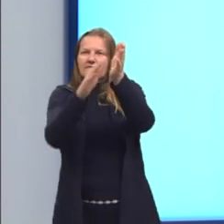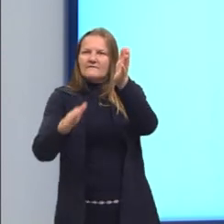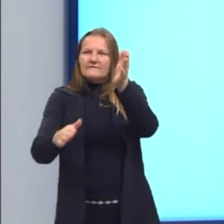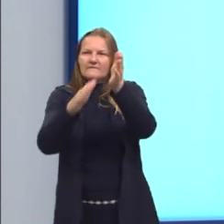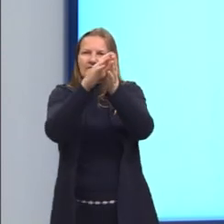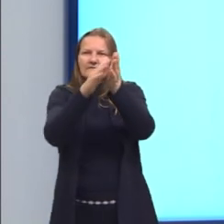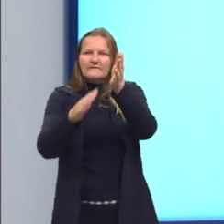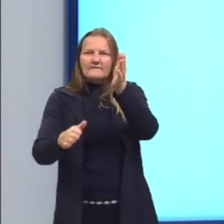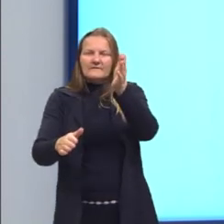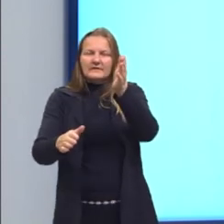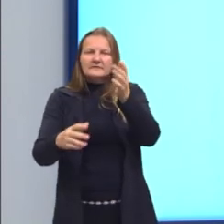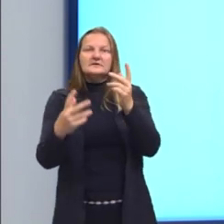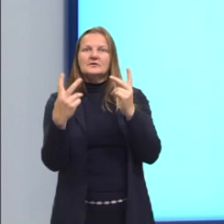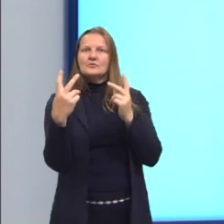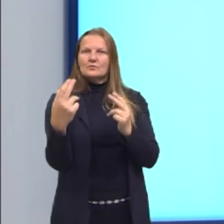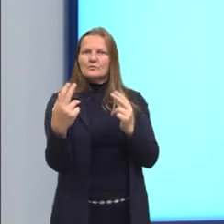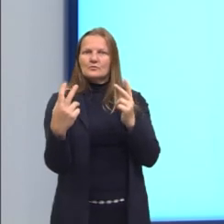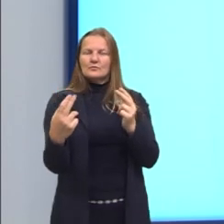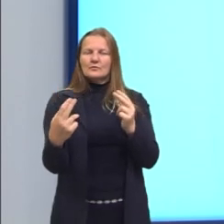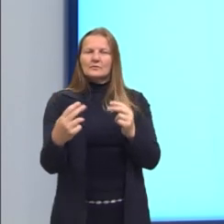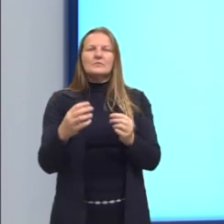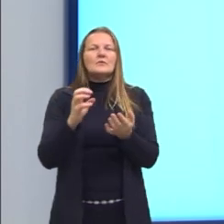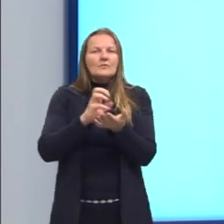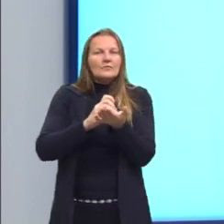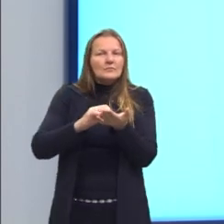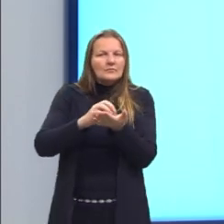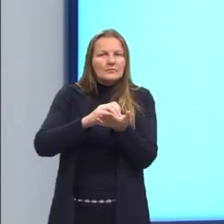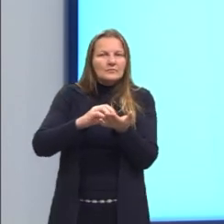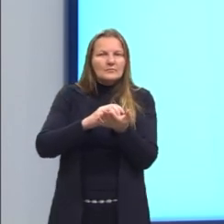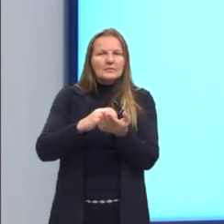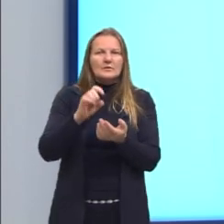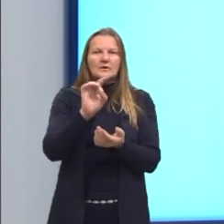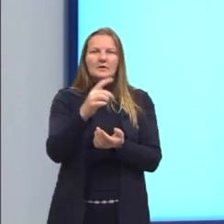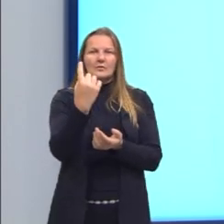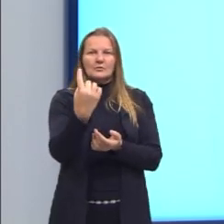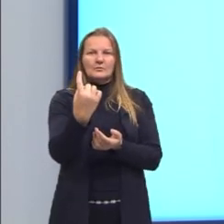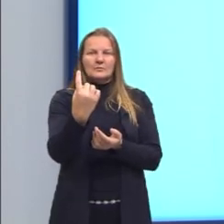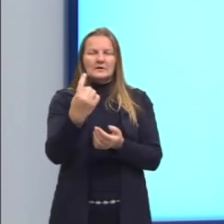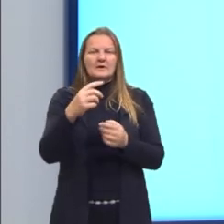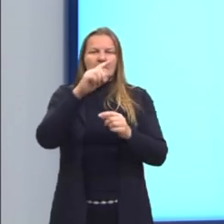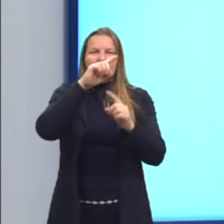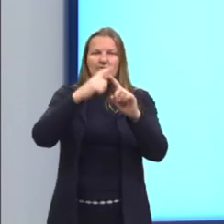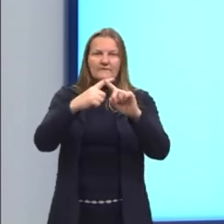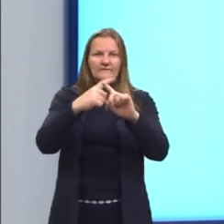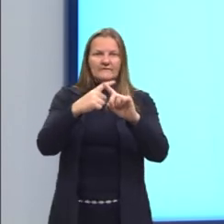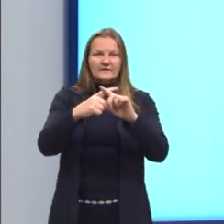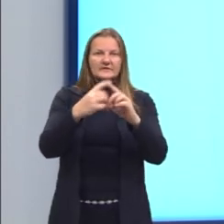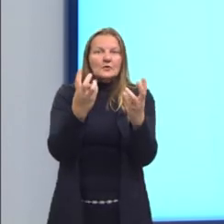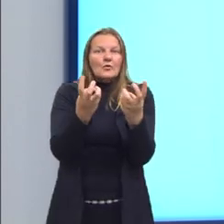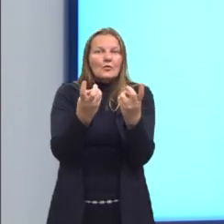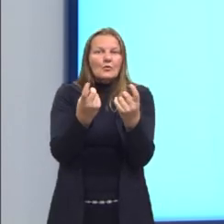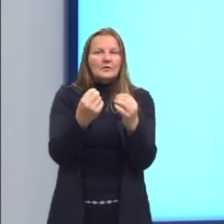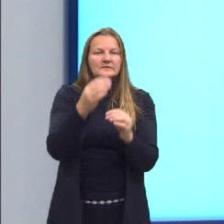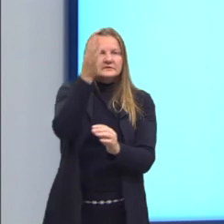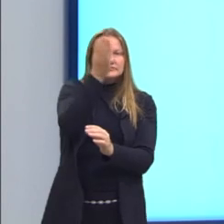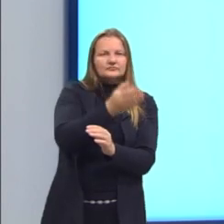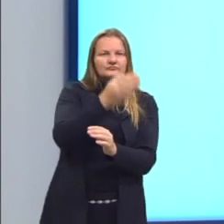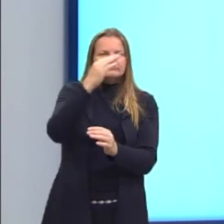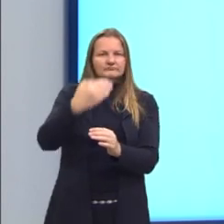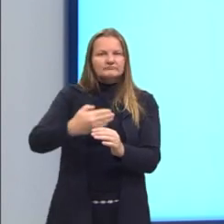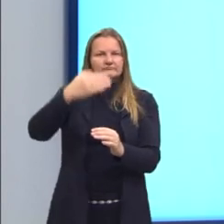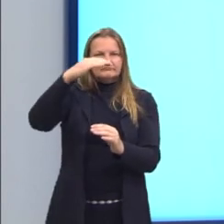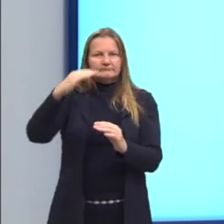elas são iguais né então a gente calcula uma dessas áreas e multiplica pela quantidade de faces